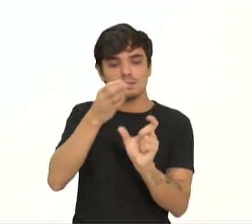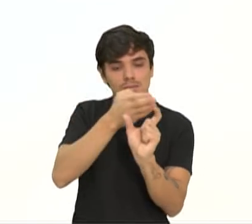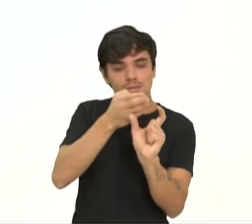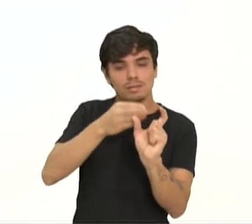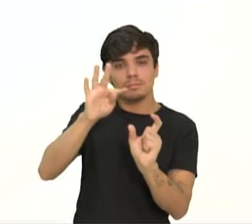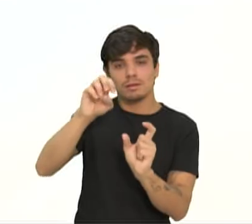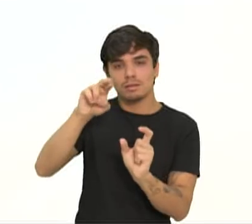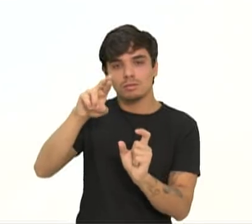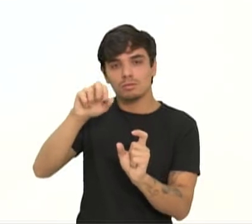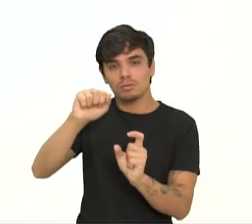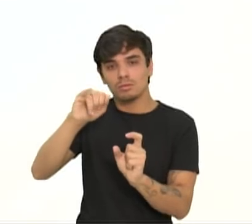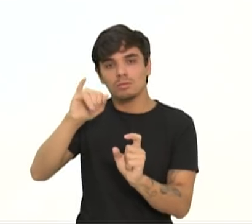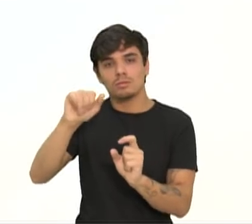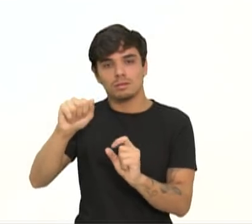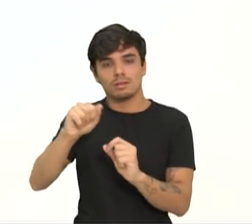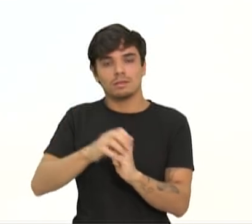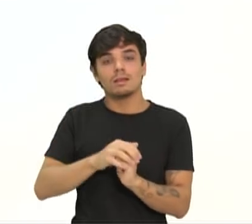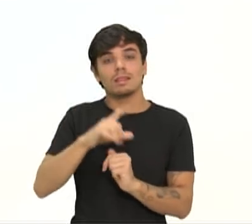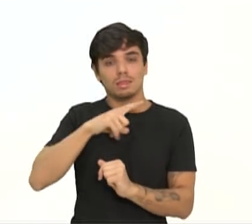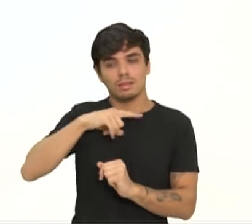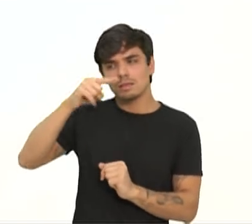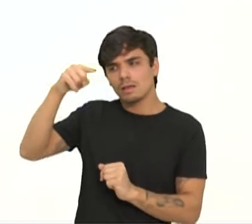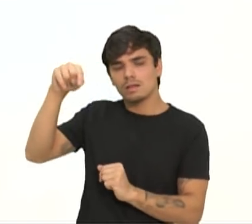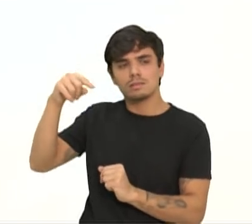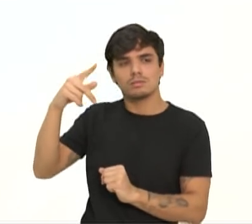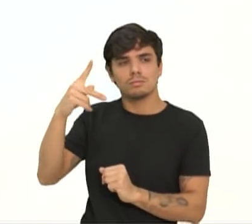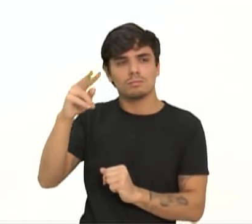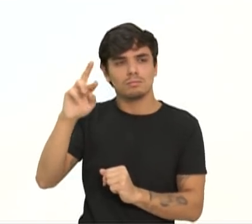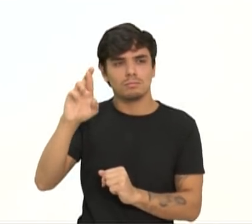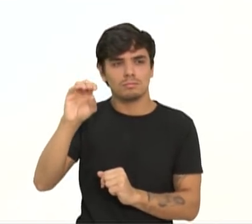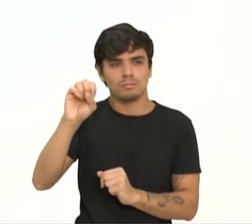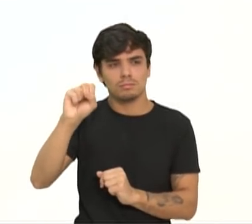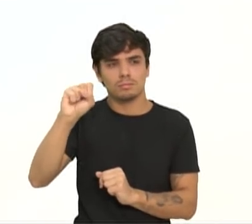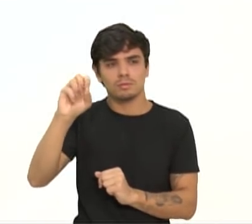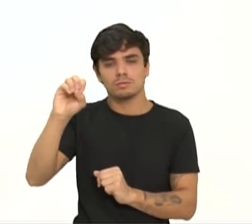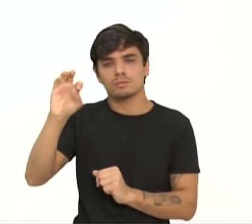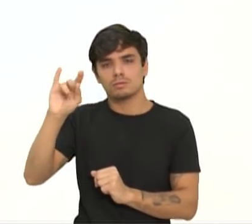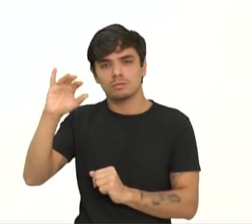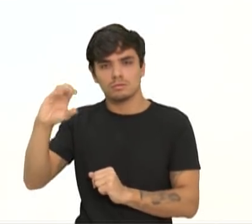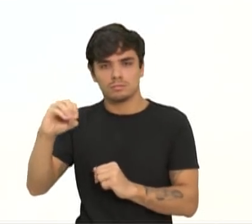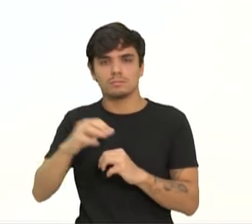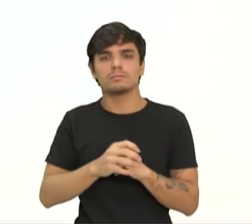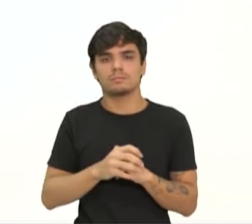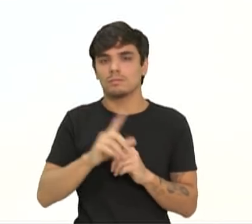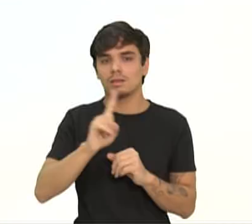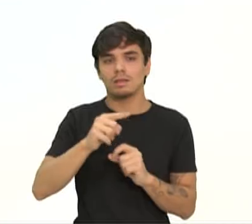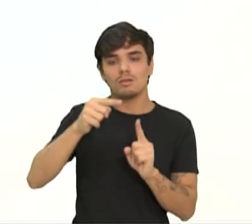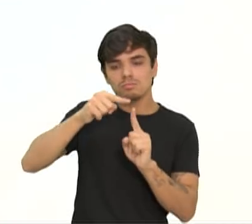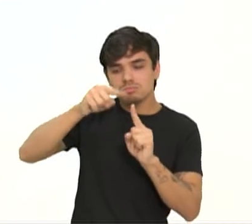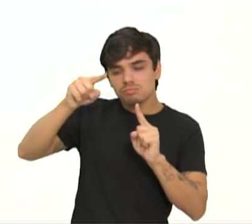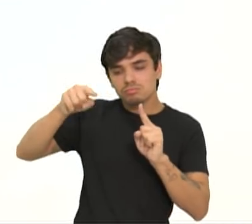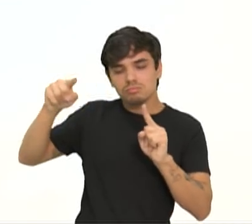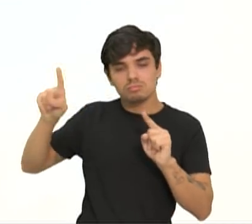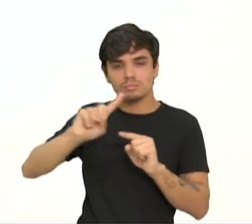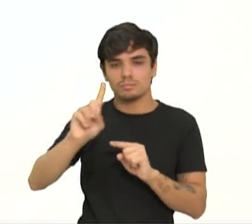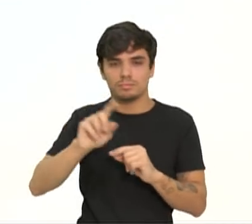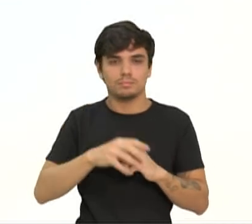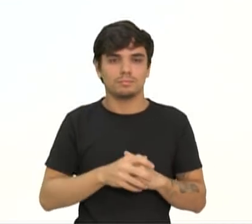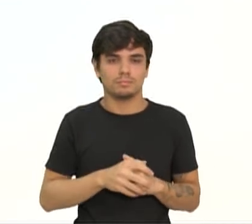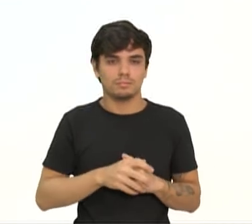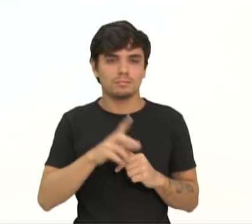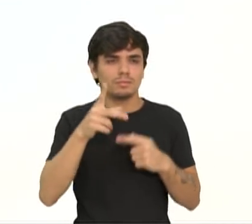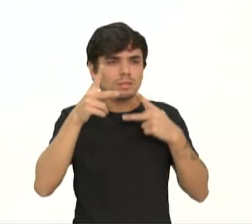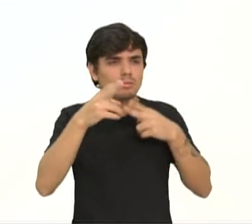acento prosódico, um acento na fala dessas palavras, não um acento gráfico, certo? Que é o caso do nosso